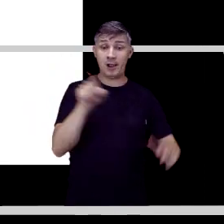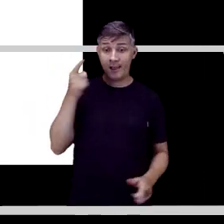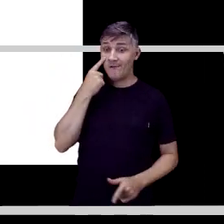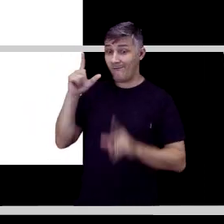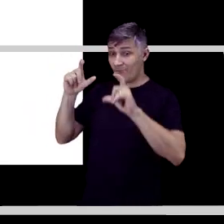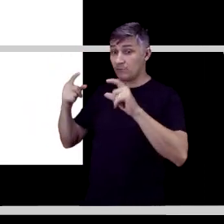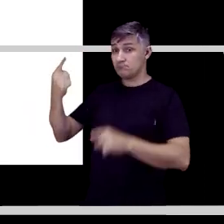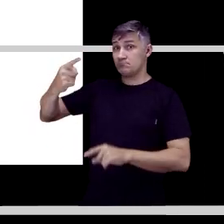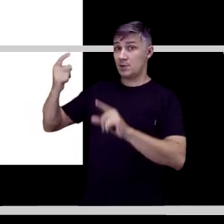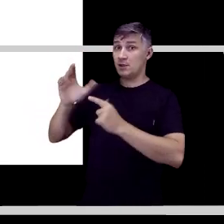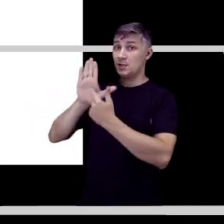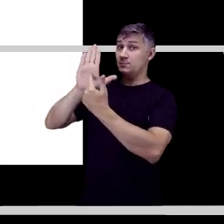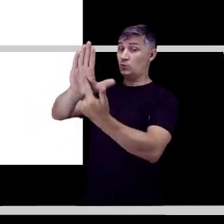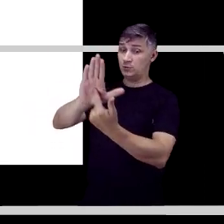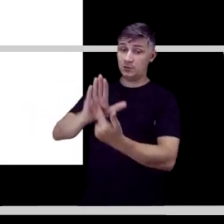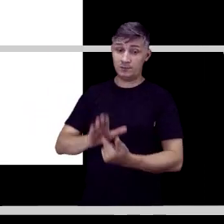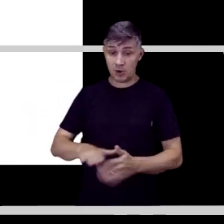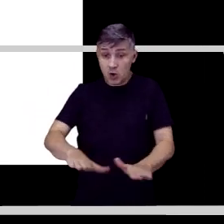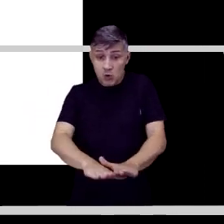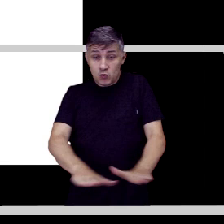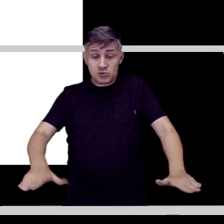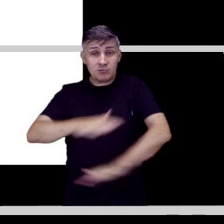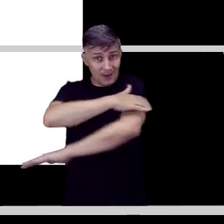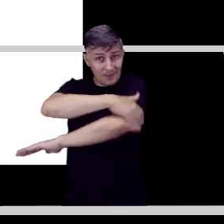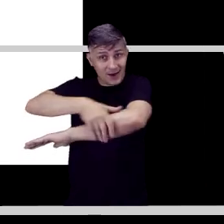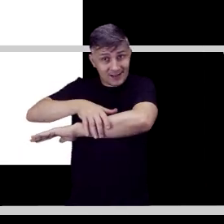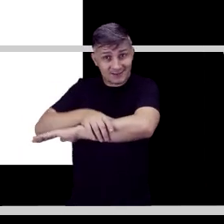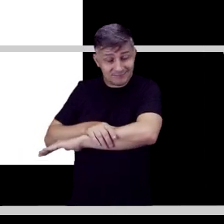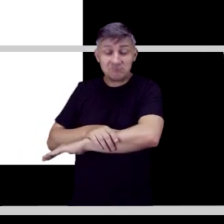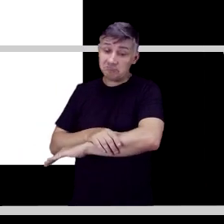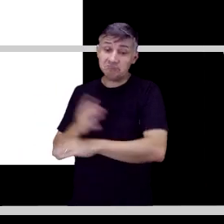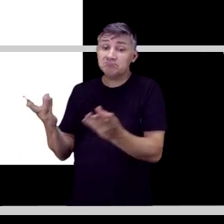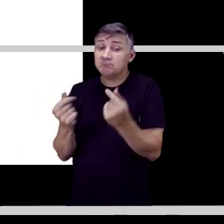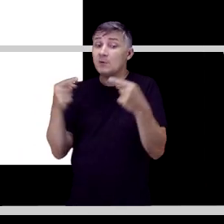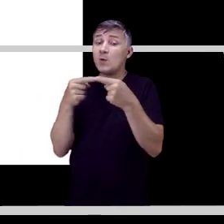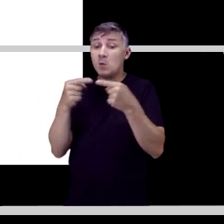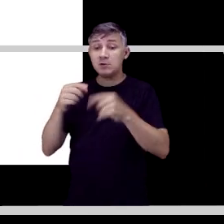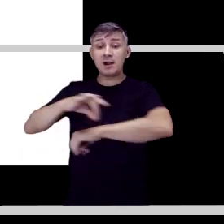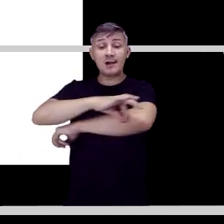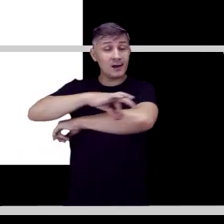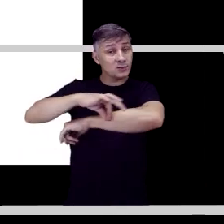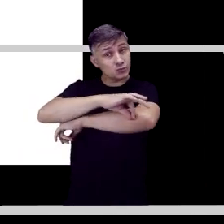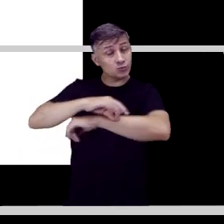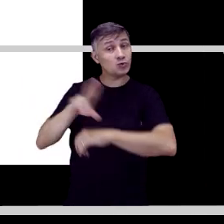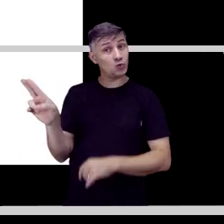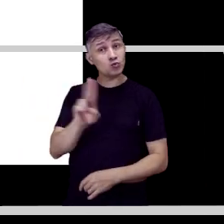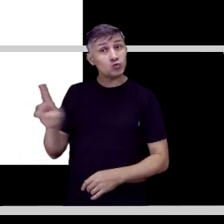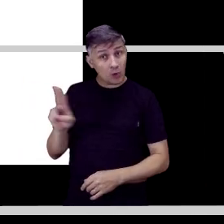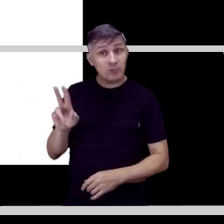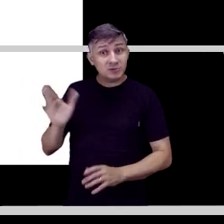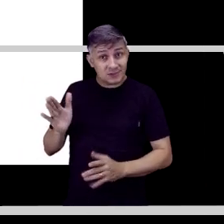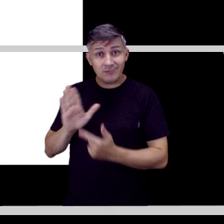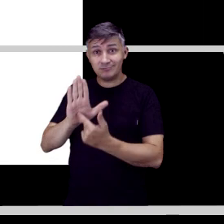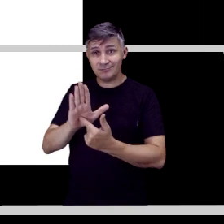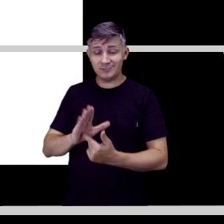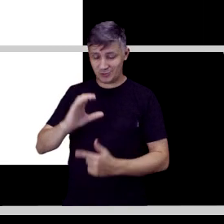exposição de abertura, que se chamava O Chão da Praça, exposição também muito sensível em relação à arquitetura, né, o próprio nome